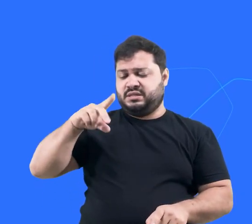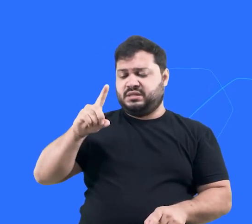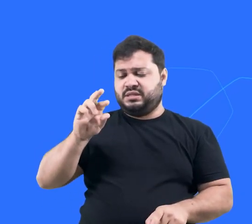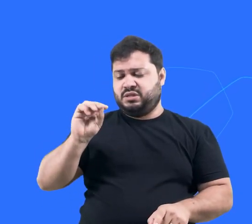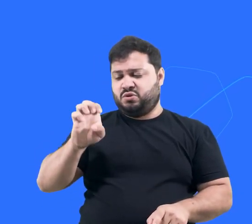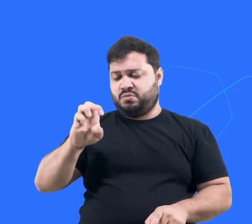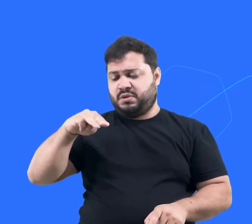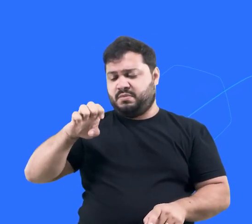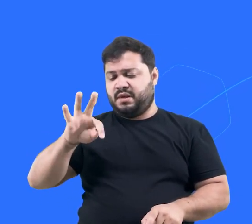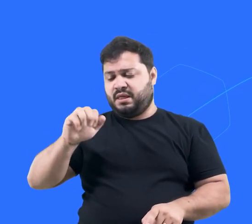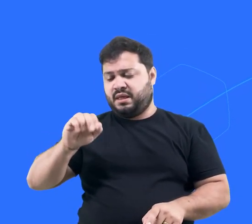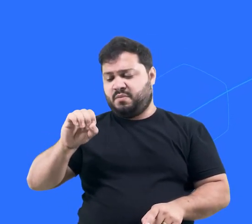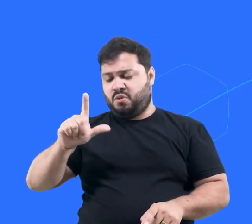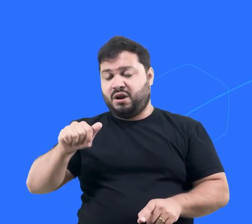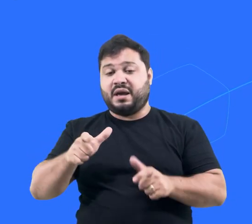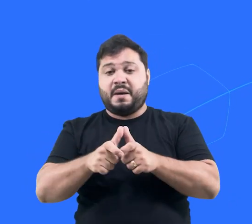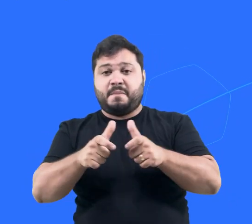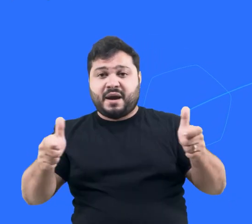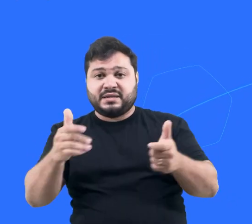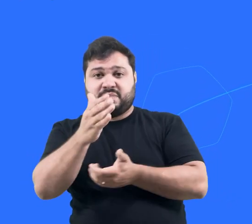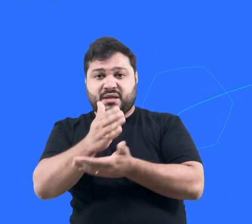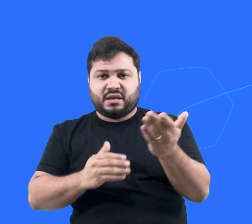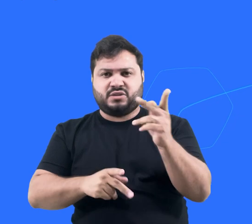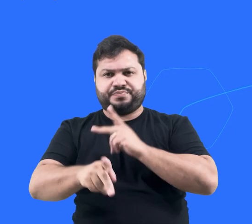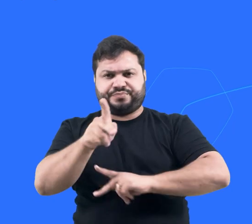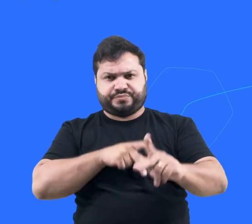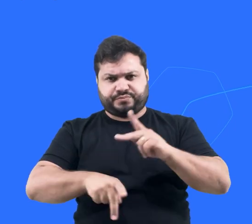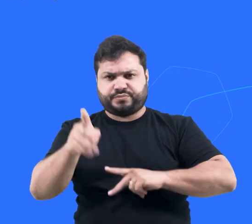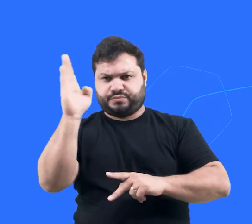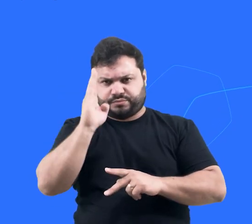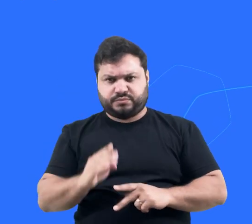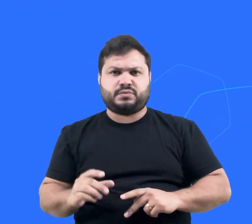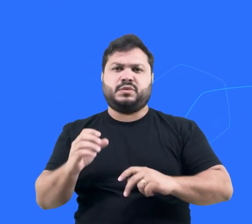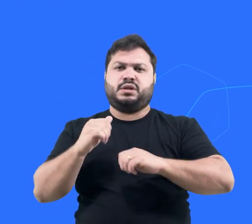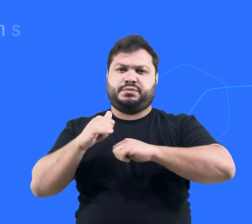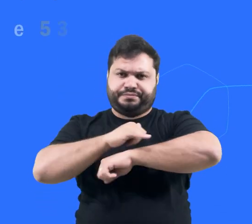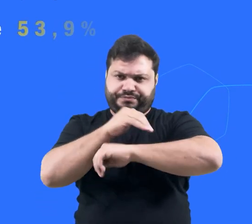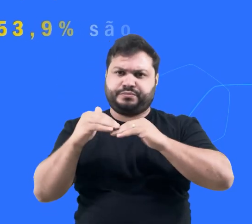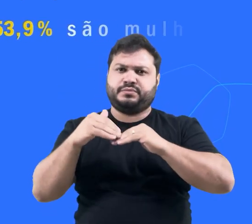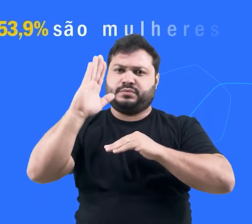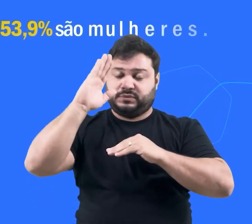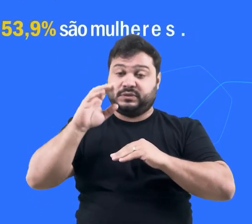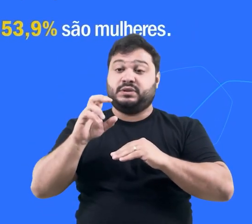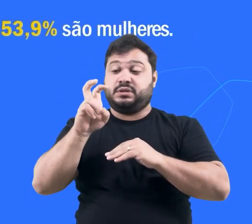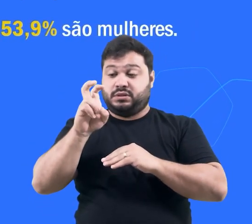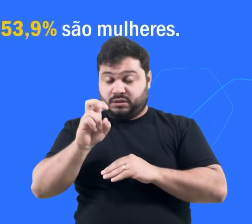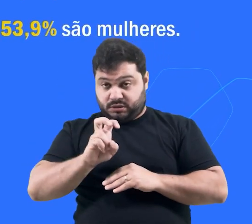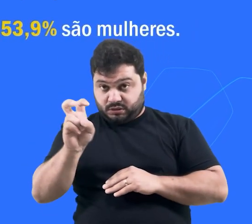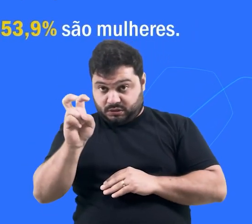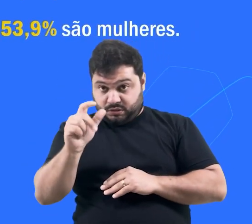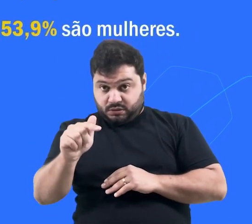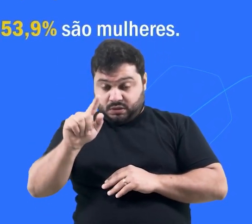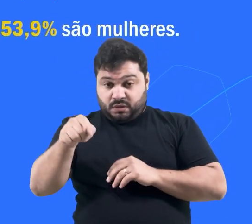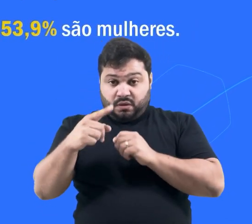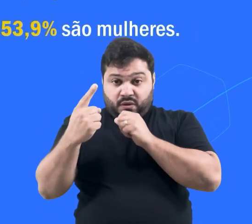a ABESO, mais da metade da população brasileira está acima do peso. Destes,